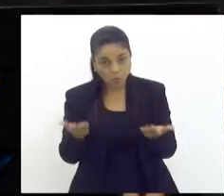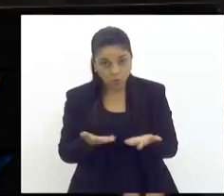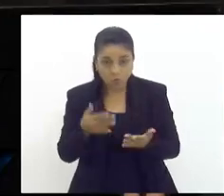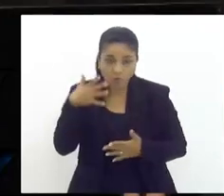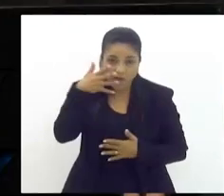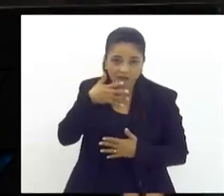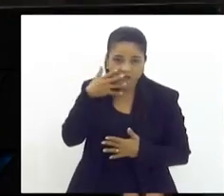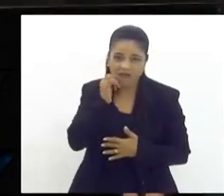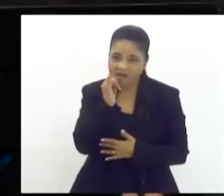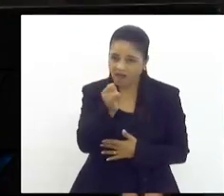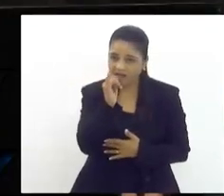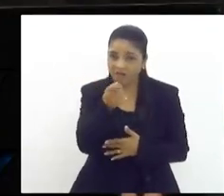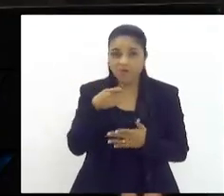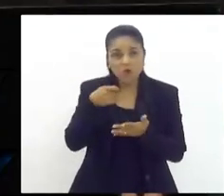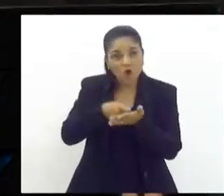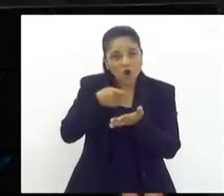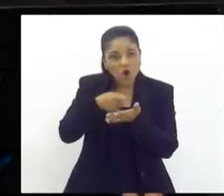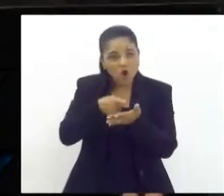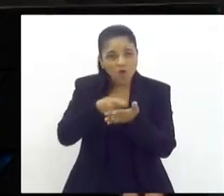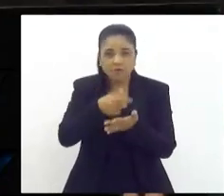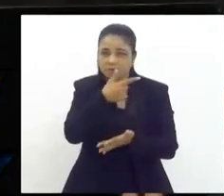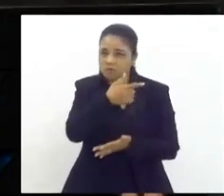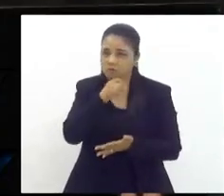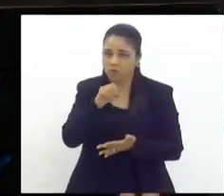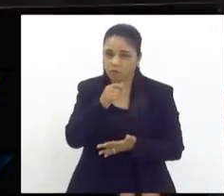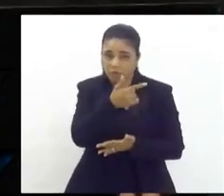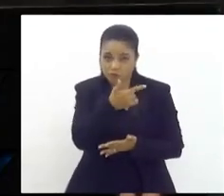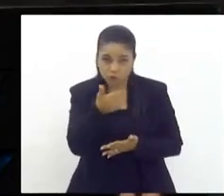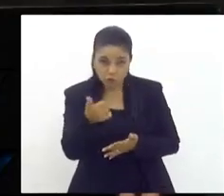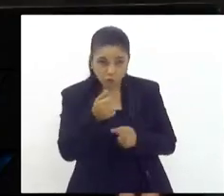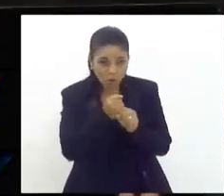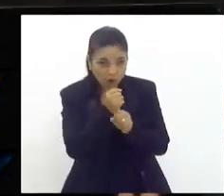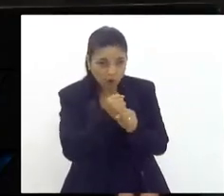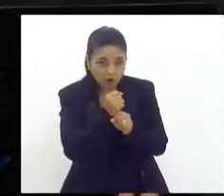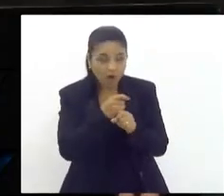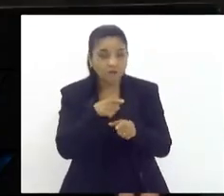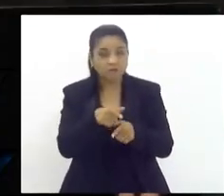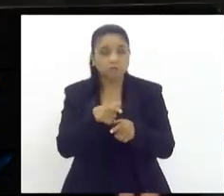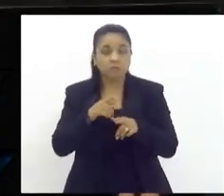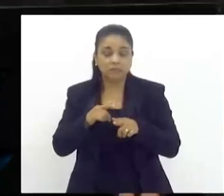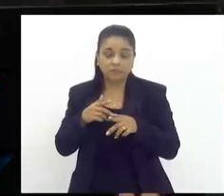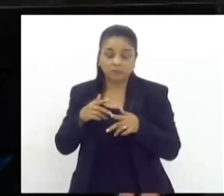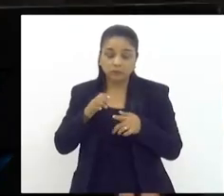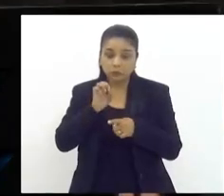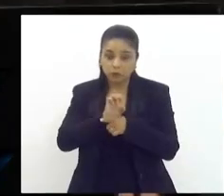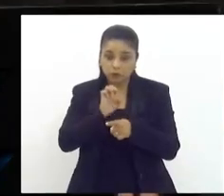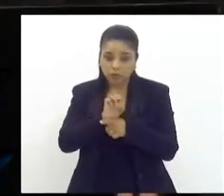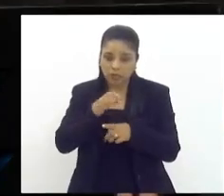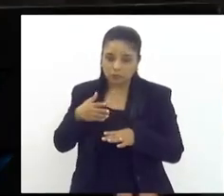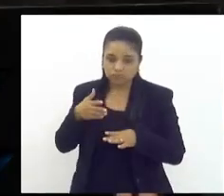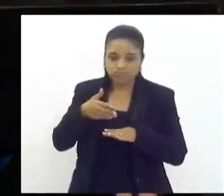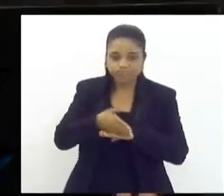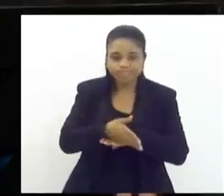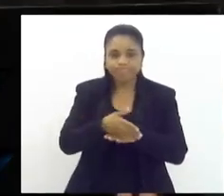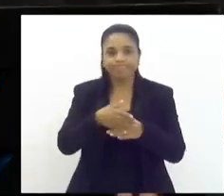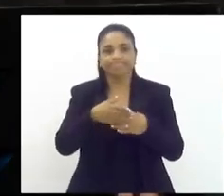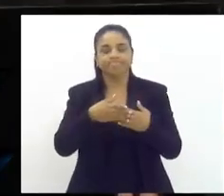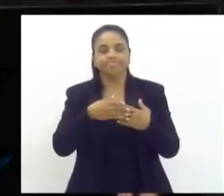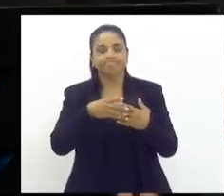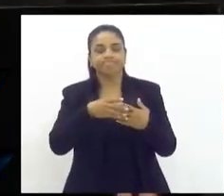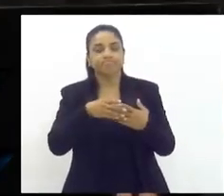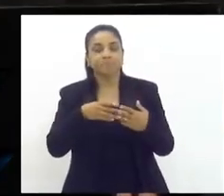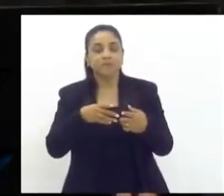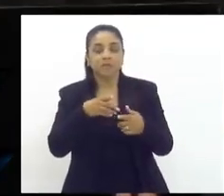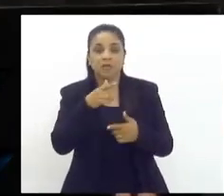porque eu venho cobrando desde 2021 uma intervenção do estado né rj155 e na